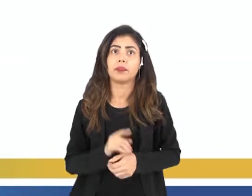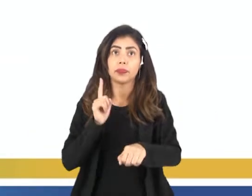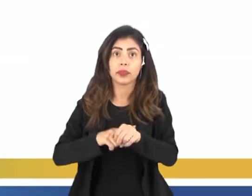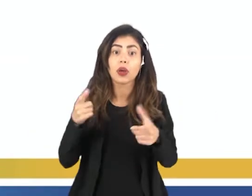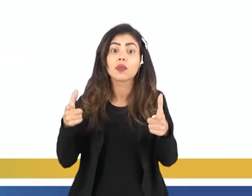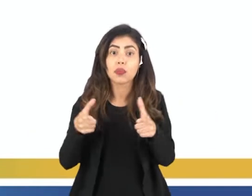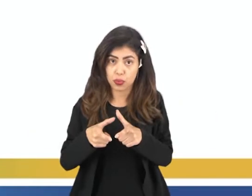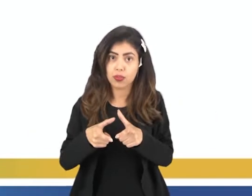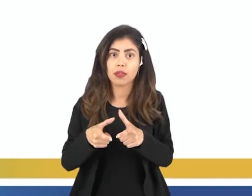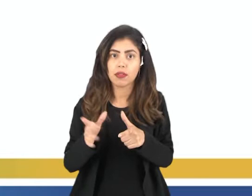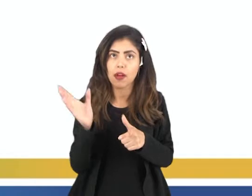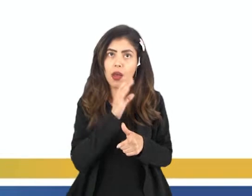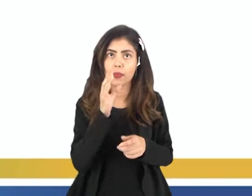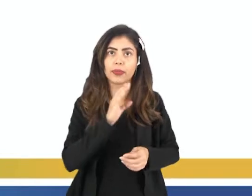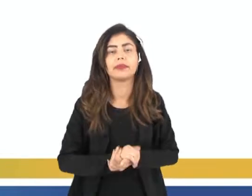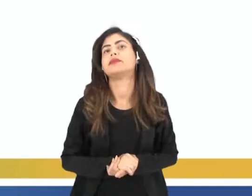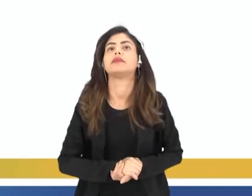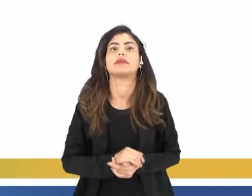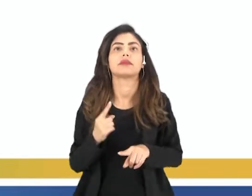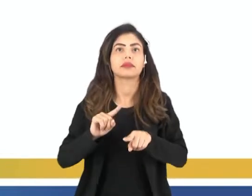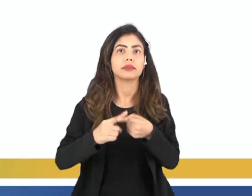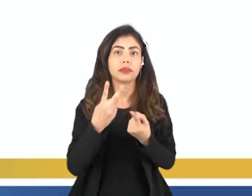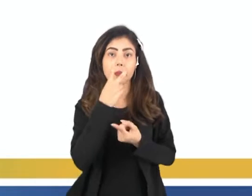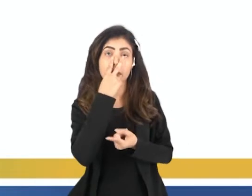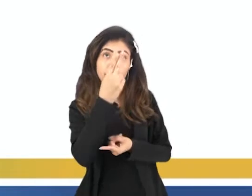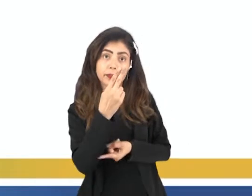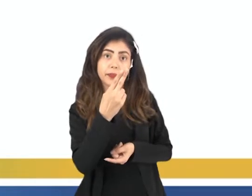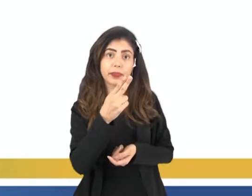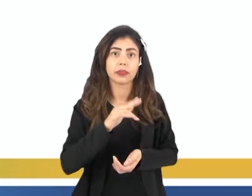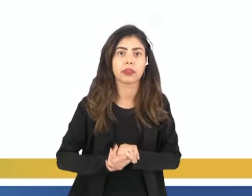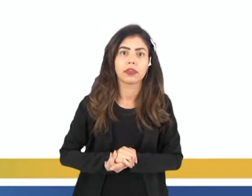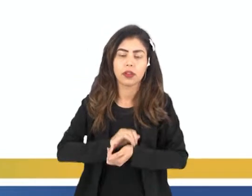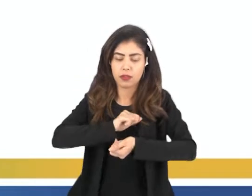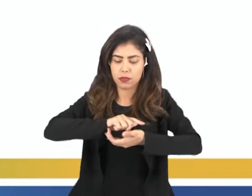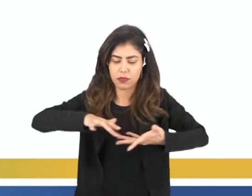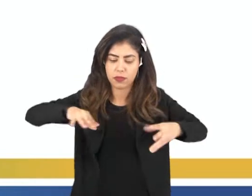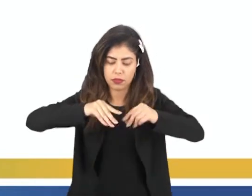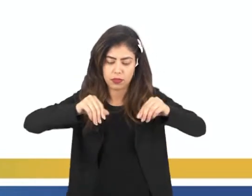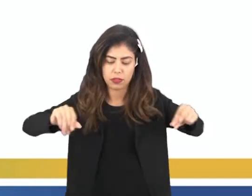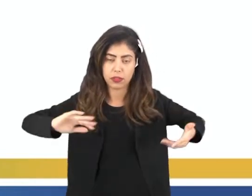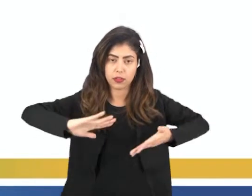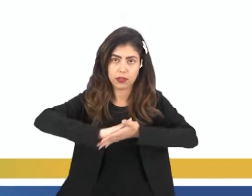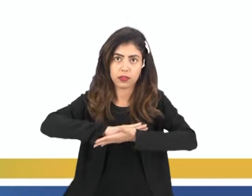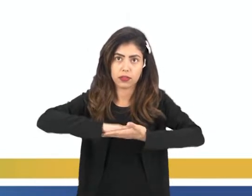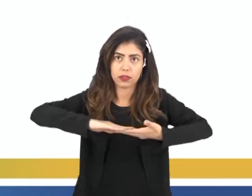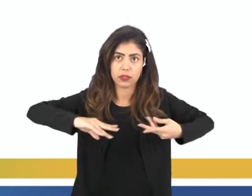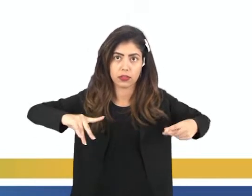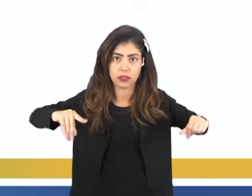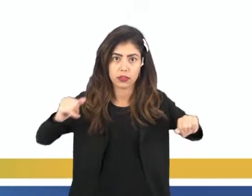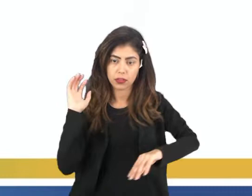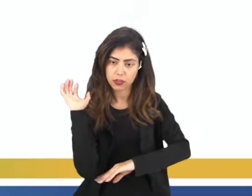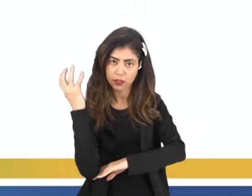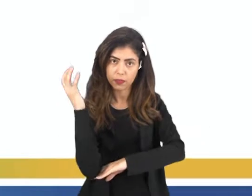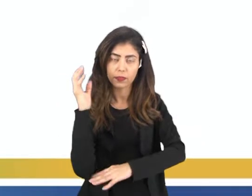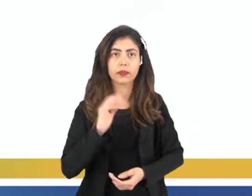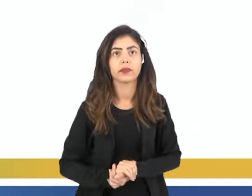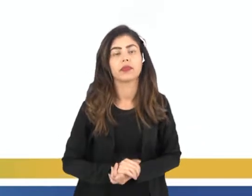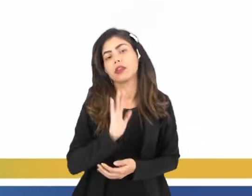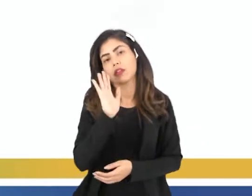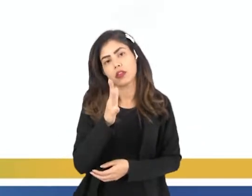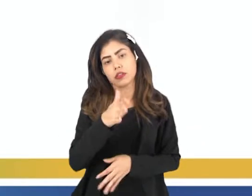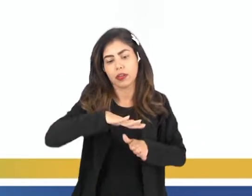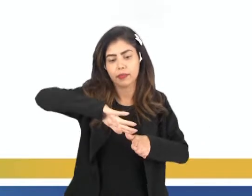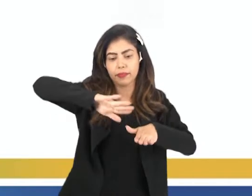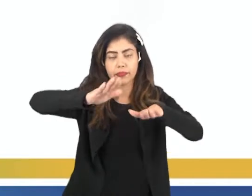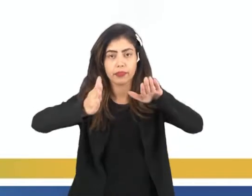curto e a vegetação é parecida com a mata de terra firme. Nas regiões planas, que permanecem inundadas por mais tempo,